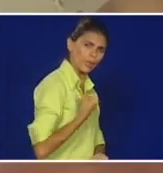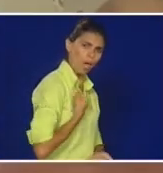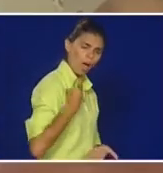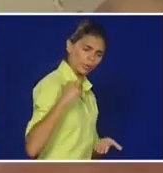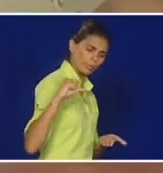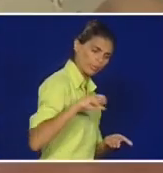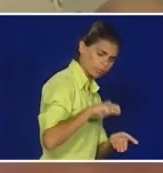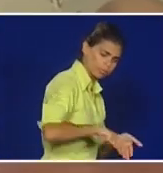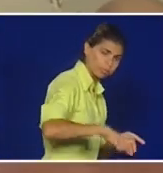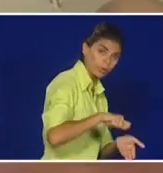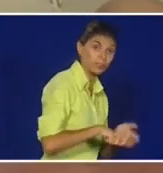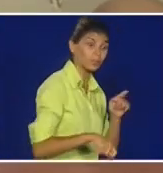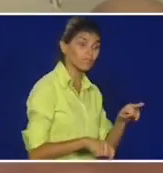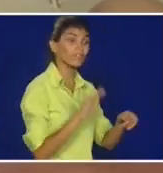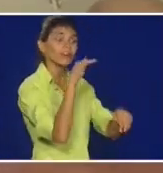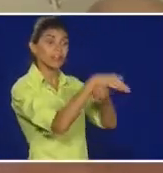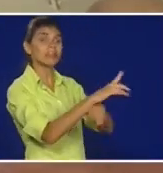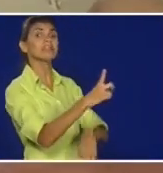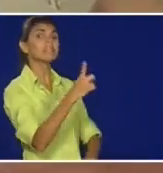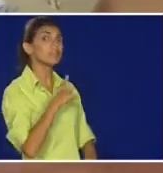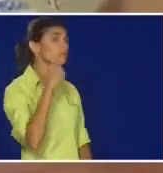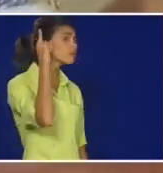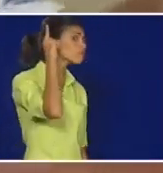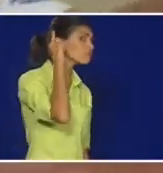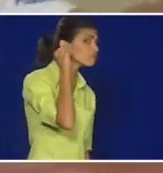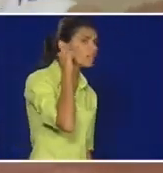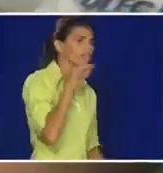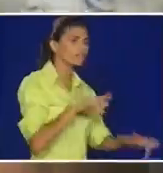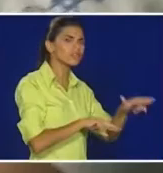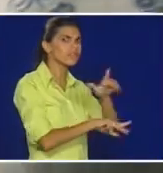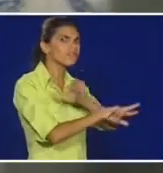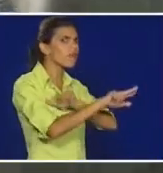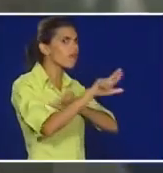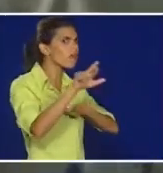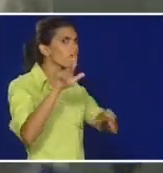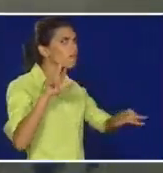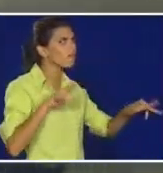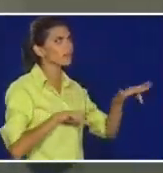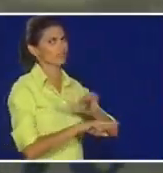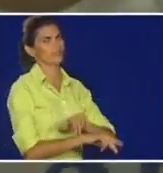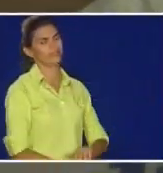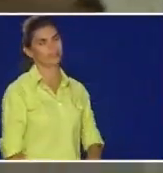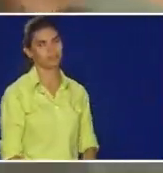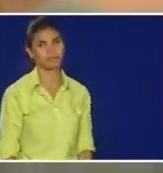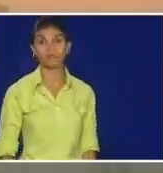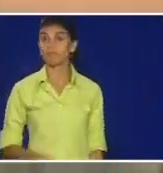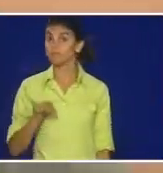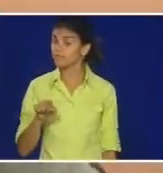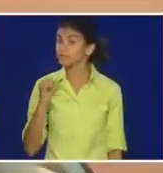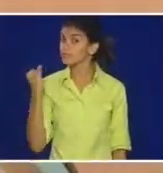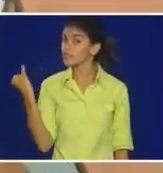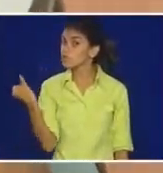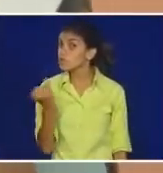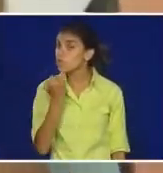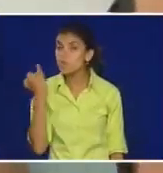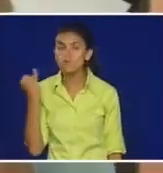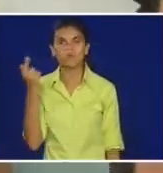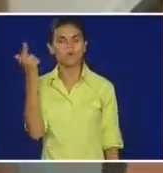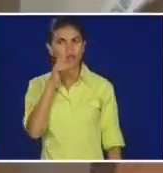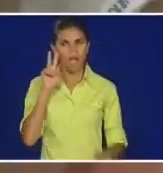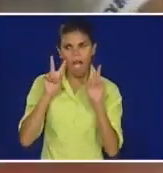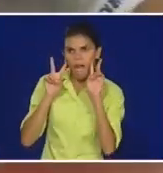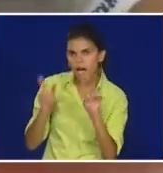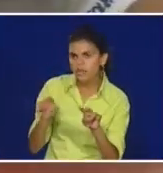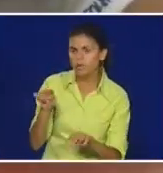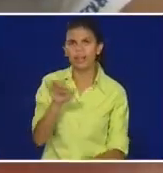perdas auditivas de diferentes graus. É muito importante estar atento às crianças que